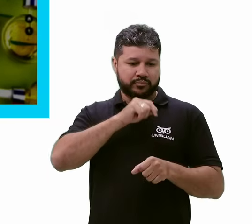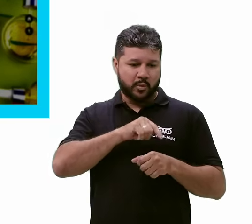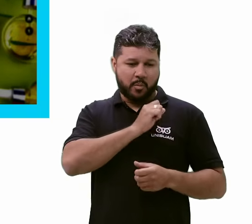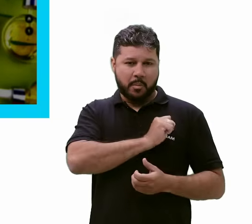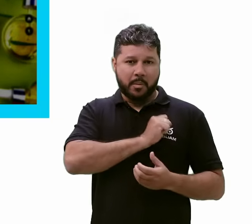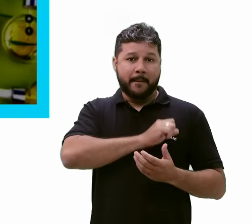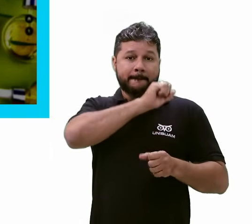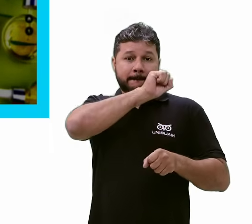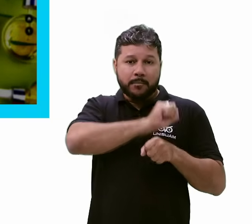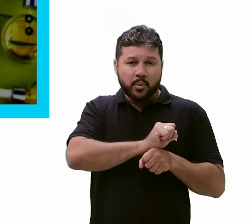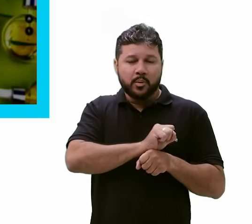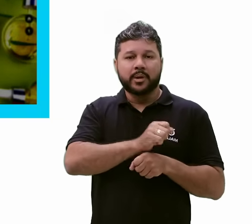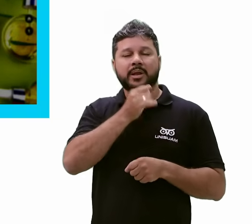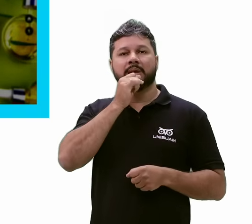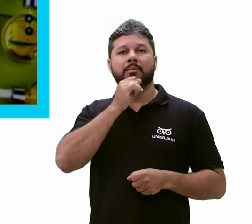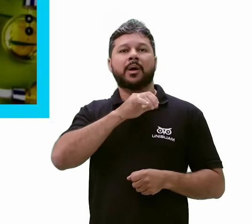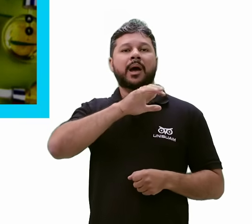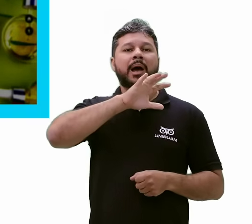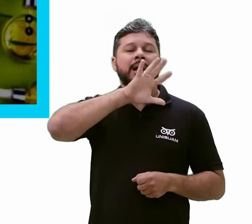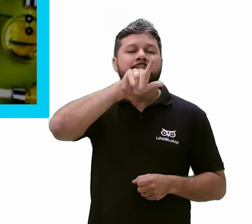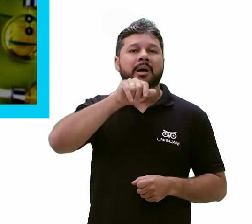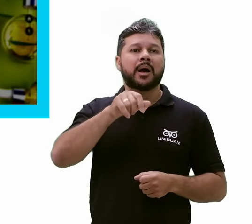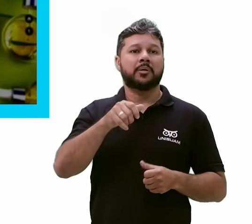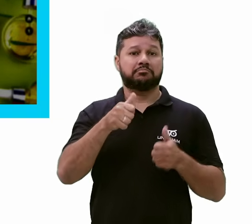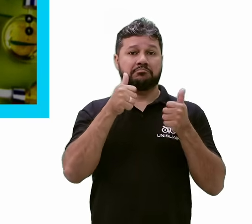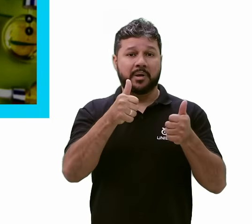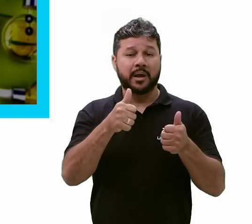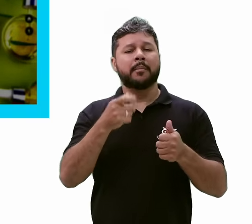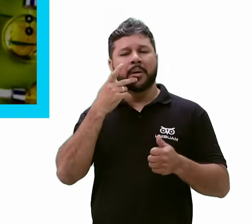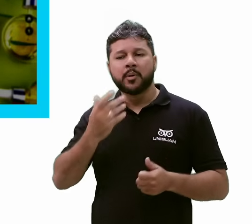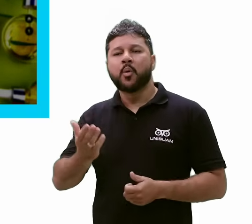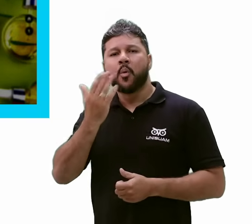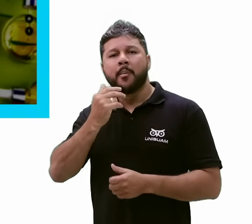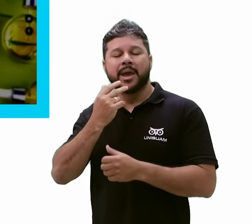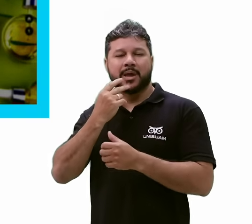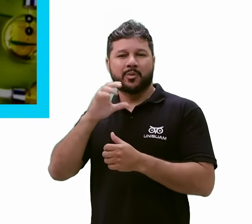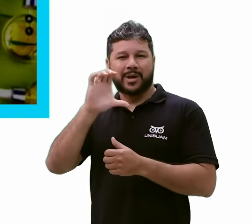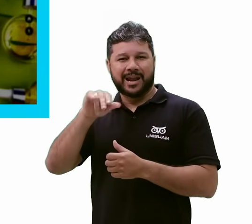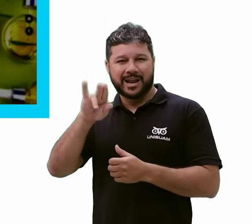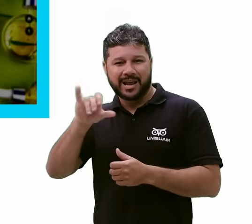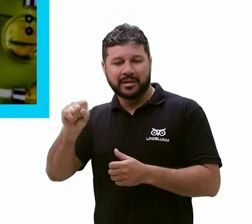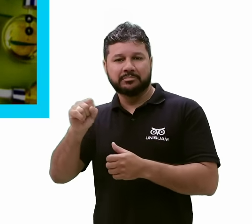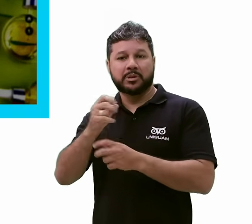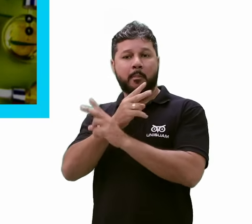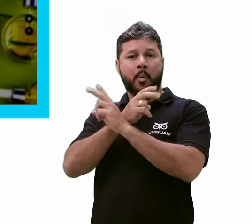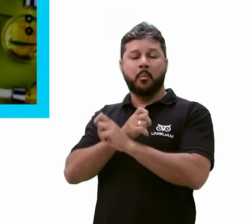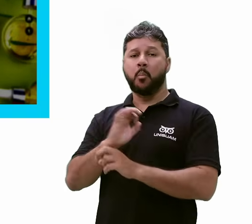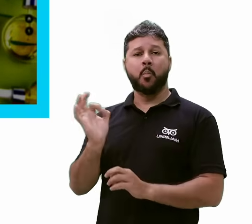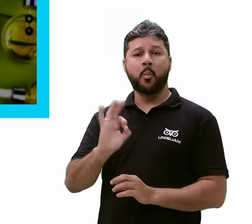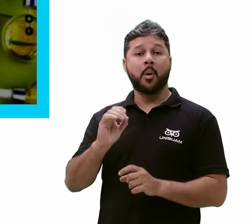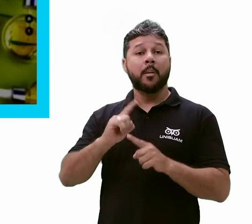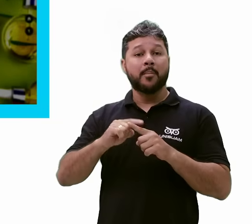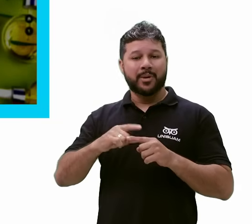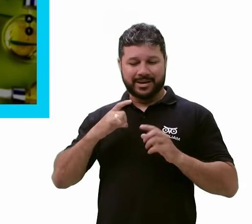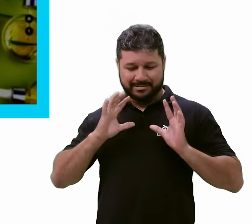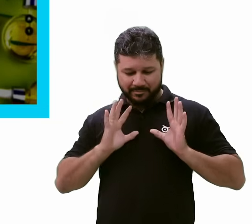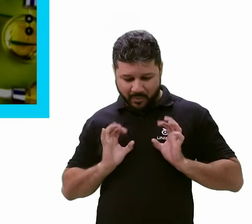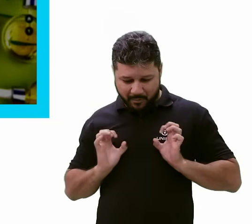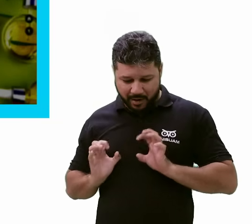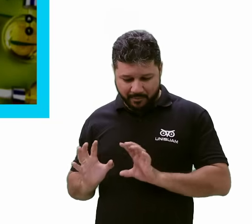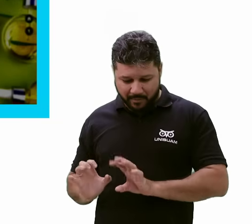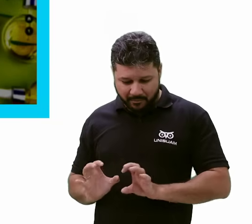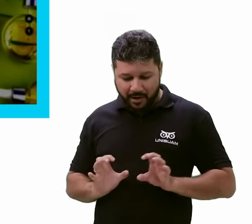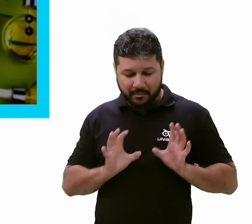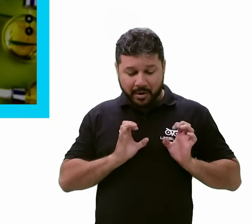cardiorrespiratória acontecendo em animais saudáveis, mesmo com intoxicação de cannabis. Por quê? Porque não existe receptor